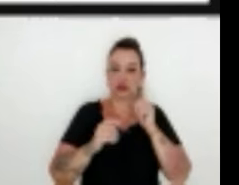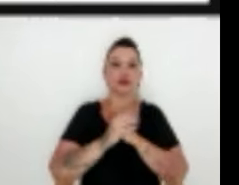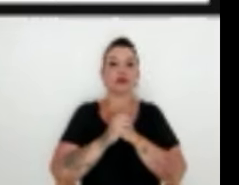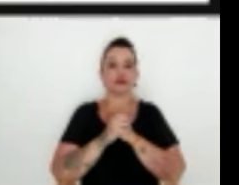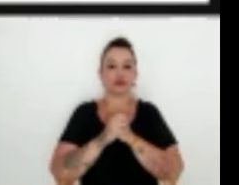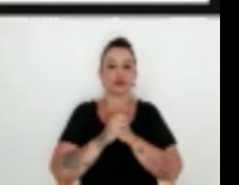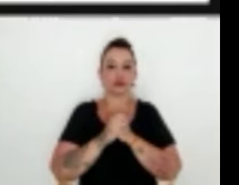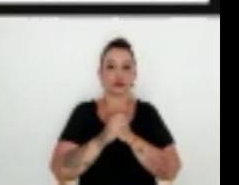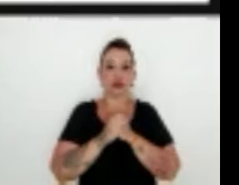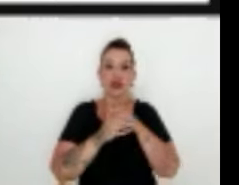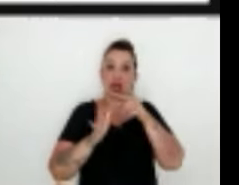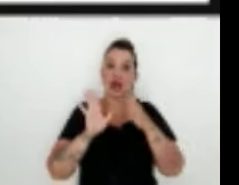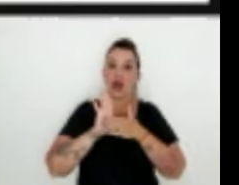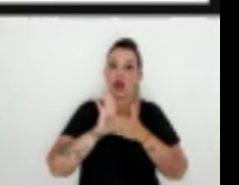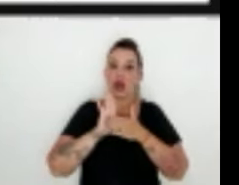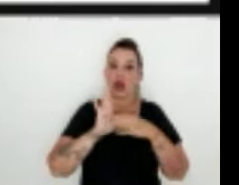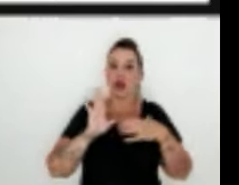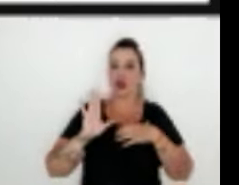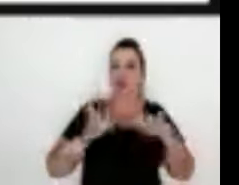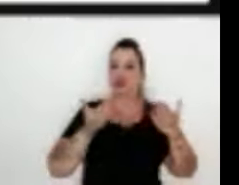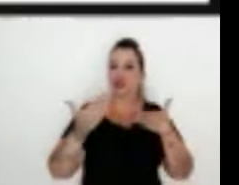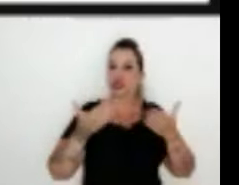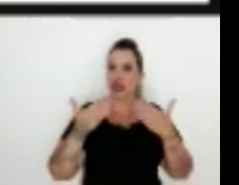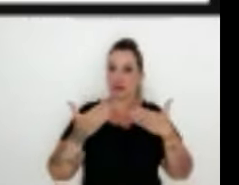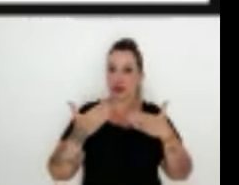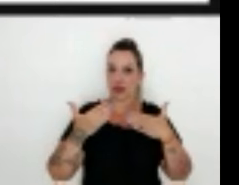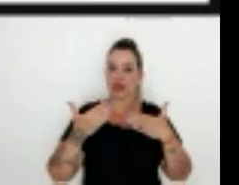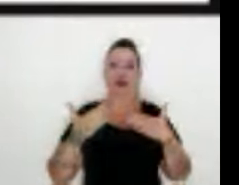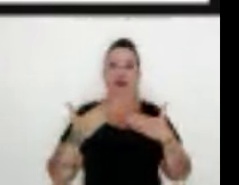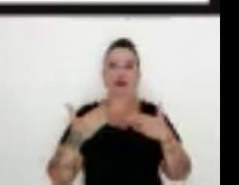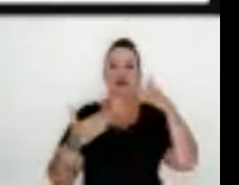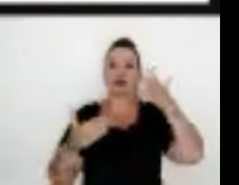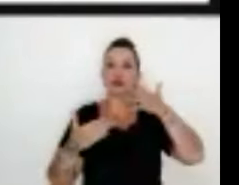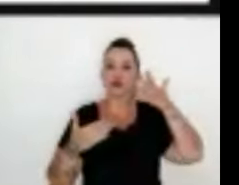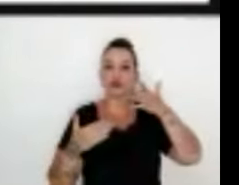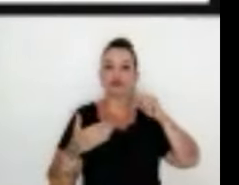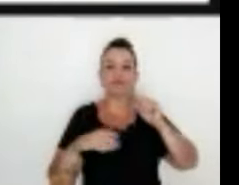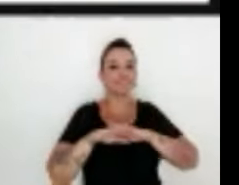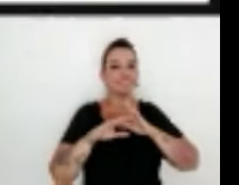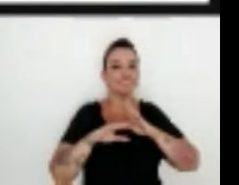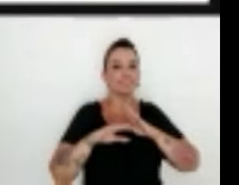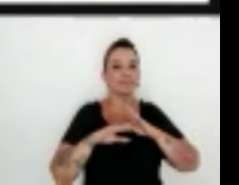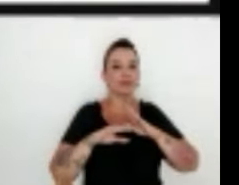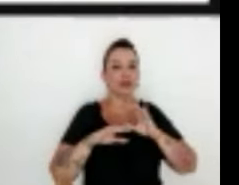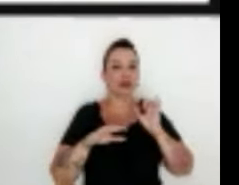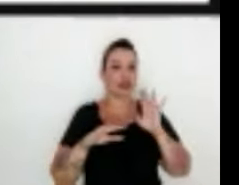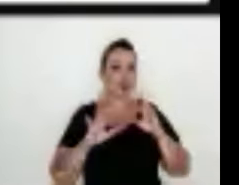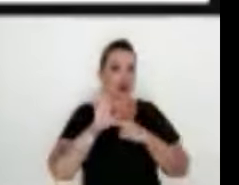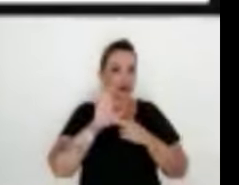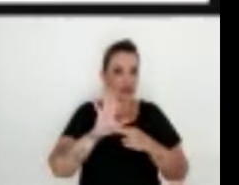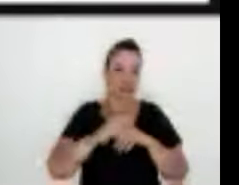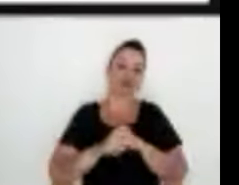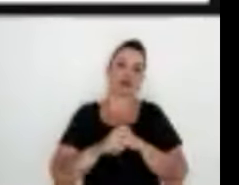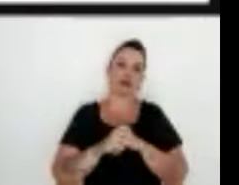Ela propõe uma abordagem dinâmica para tratar esse discurso como algo que é mais do que uma mera representação. Ele já